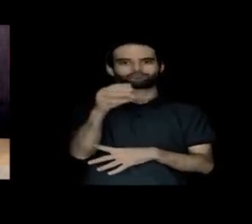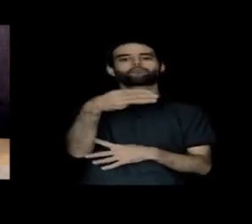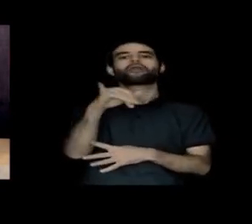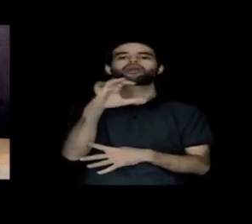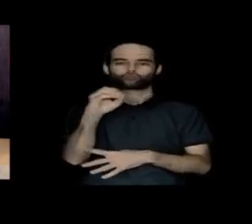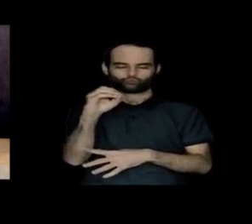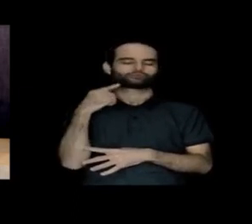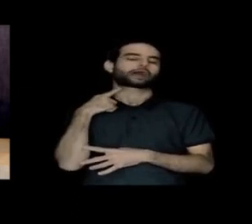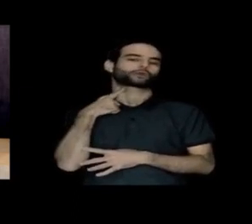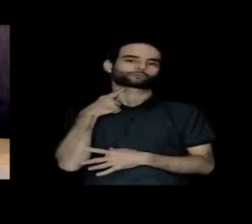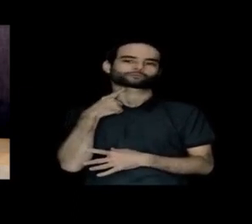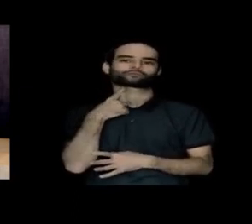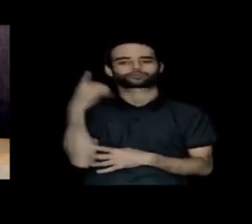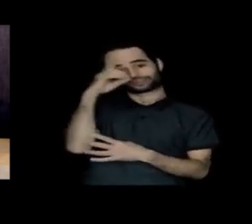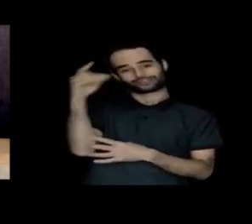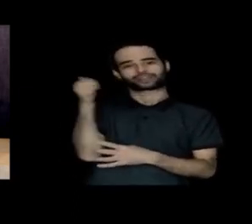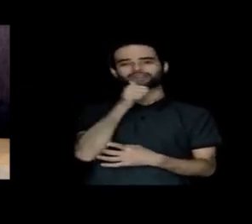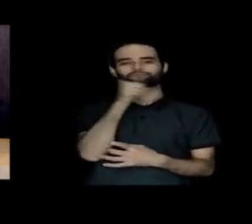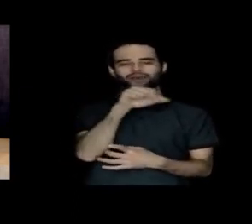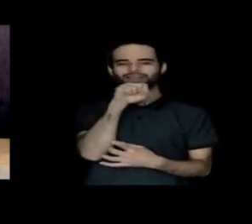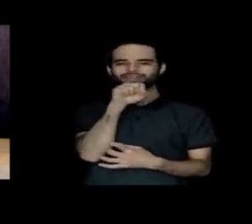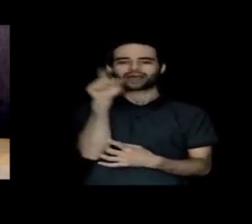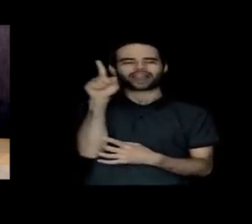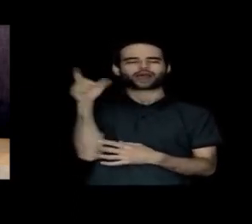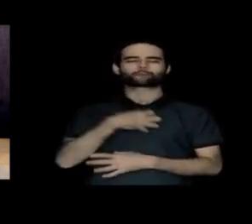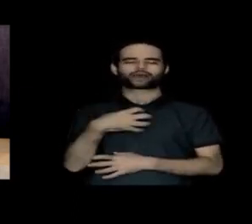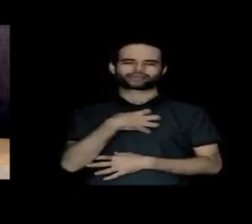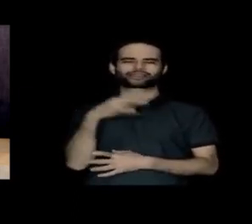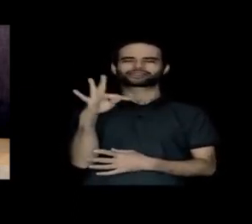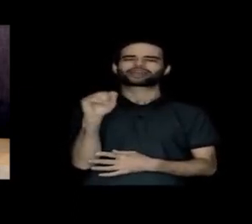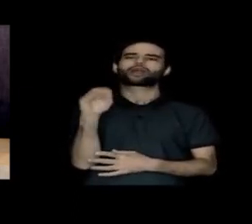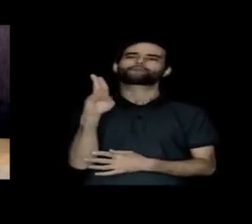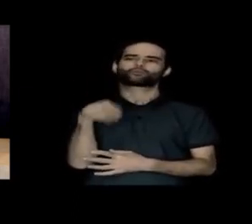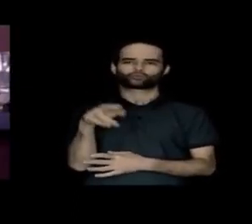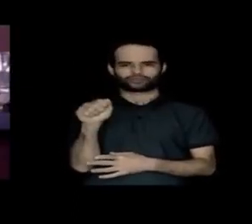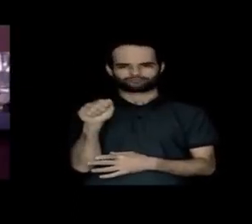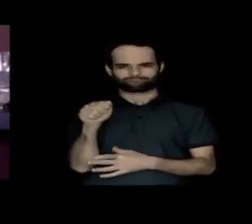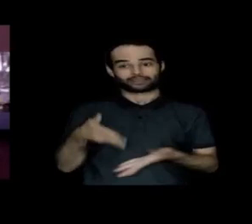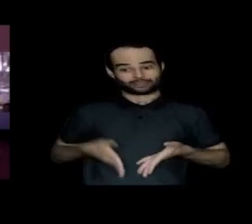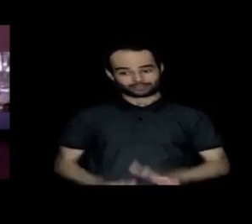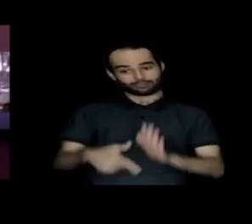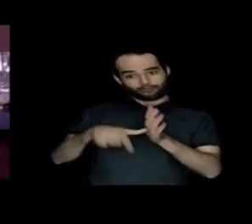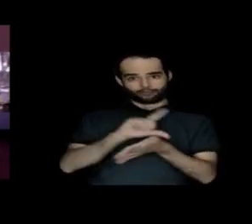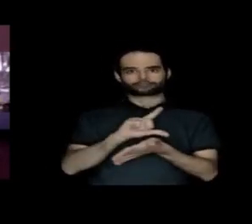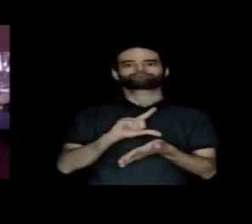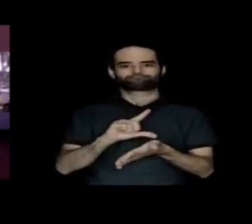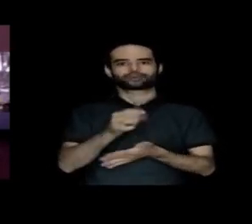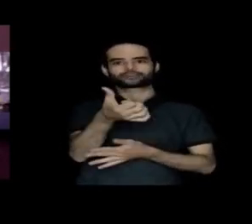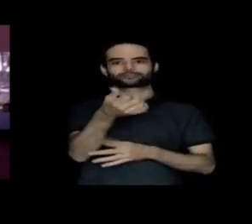maio, no Dia das Mães, em Itabuna, Bahia. Nasceram